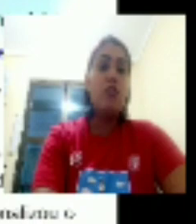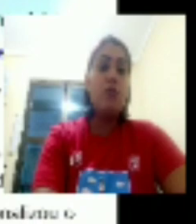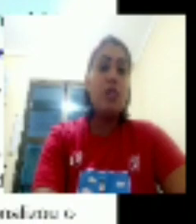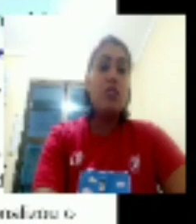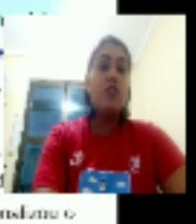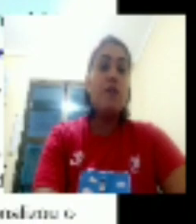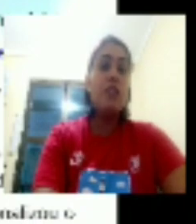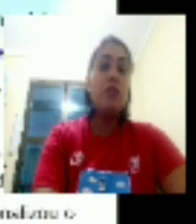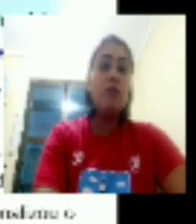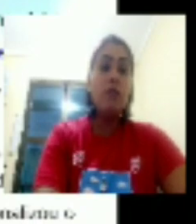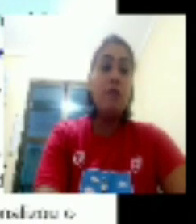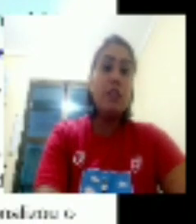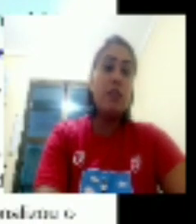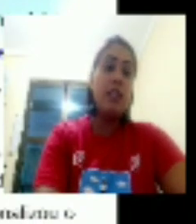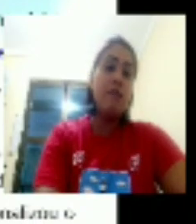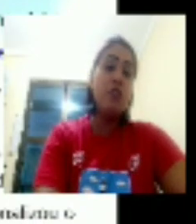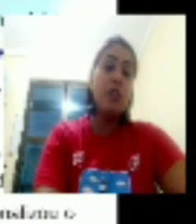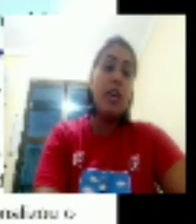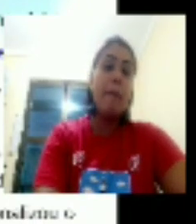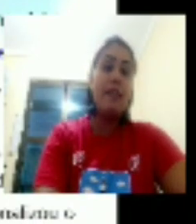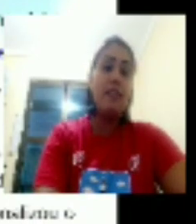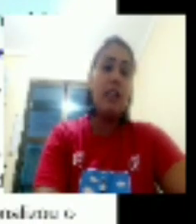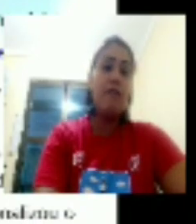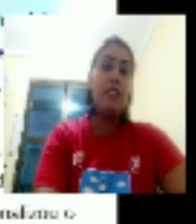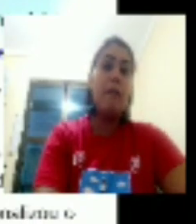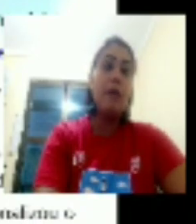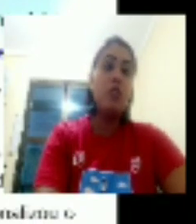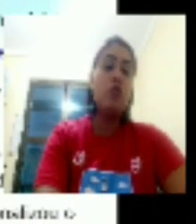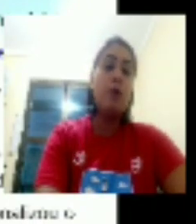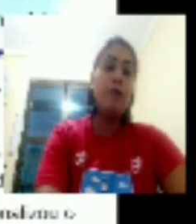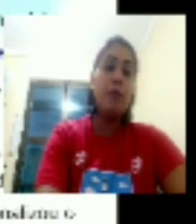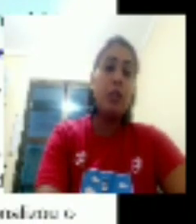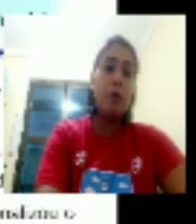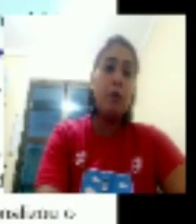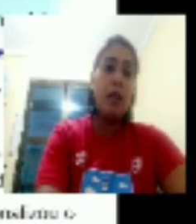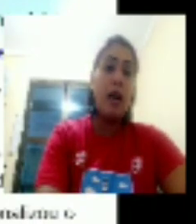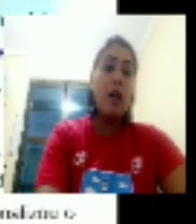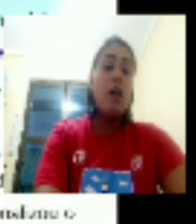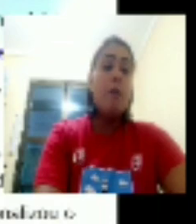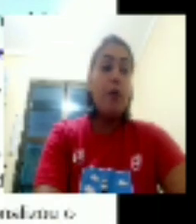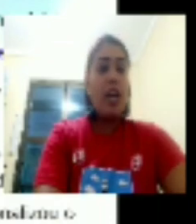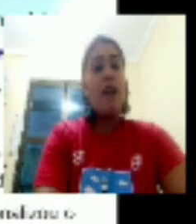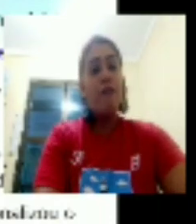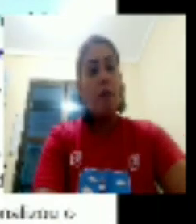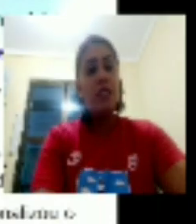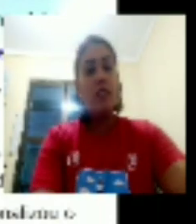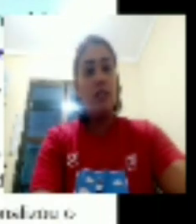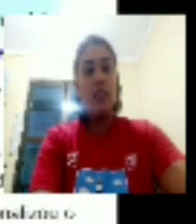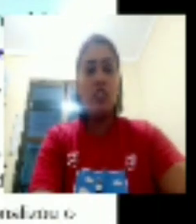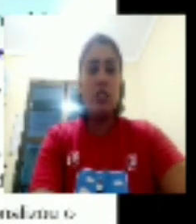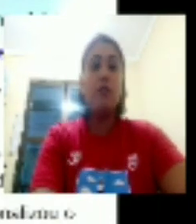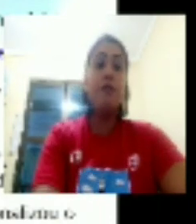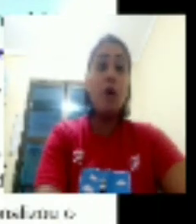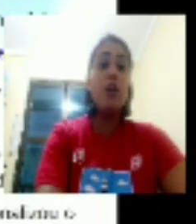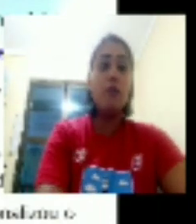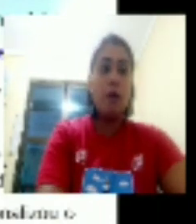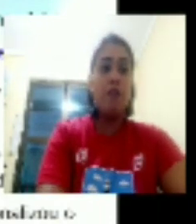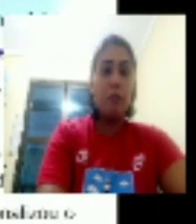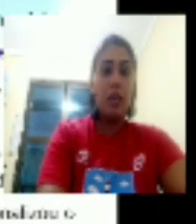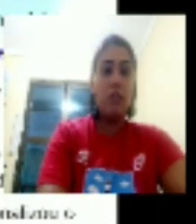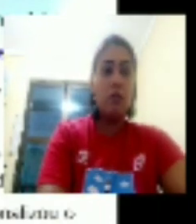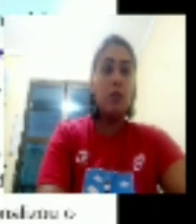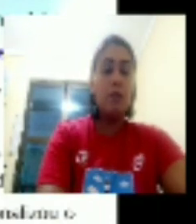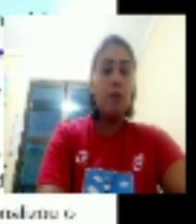Assembleia Constituinte, visto que representava demandas do movimento popular. Porque a reforma sanitária, gente, foi